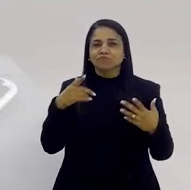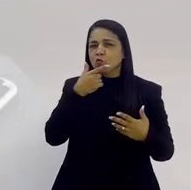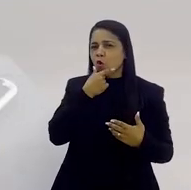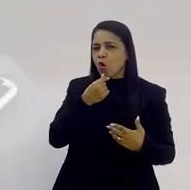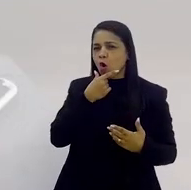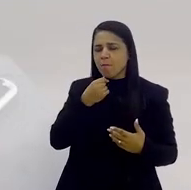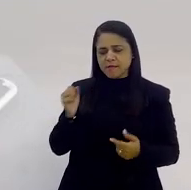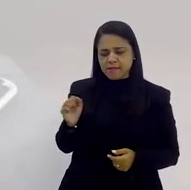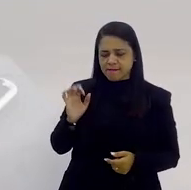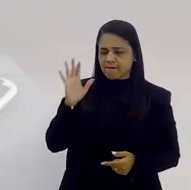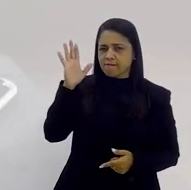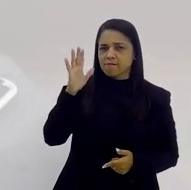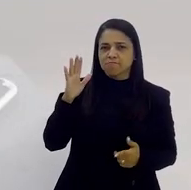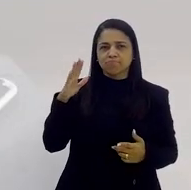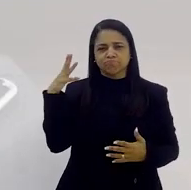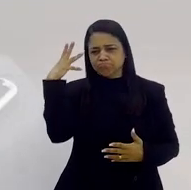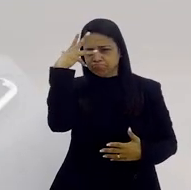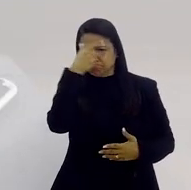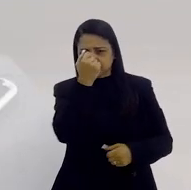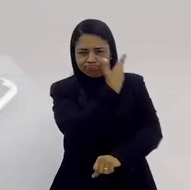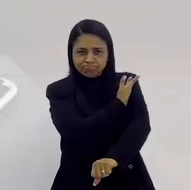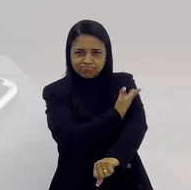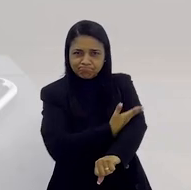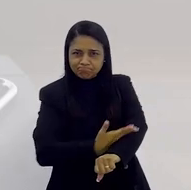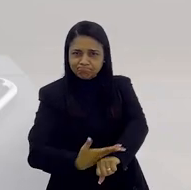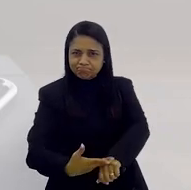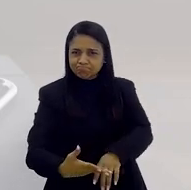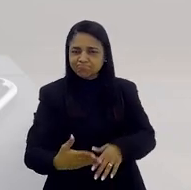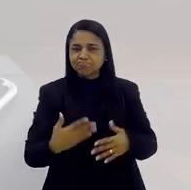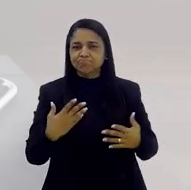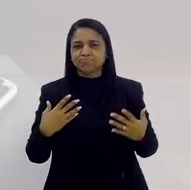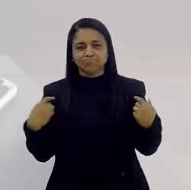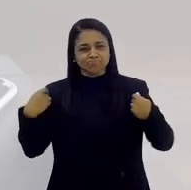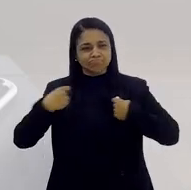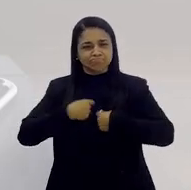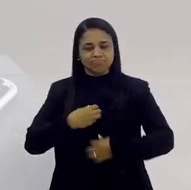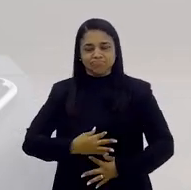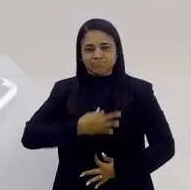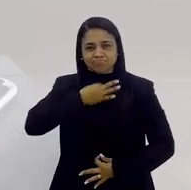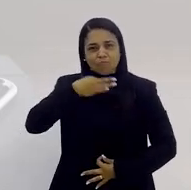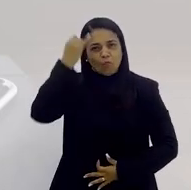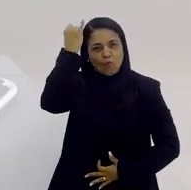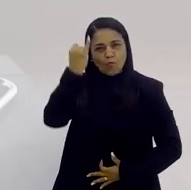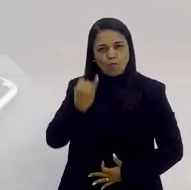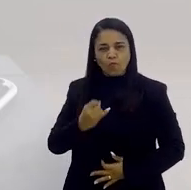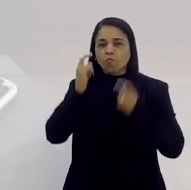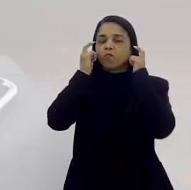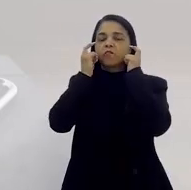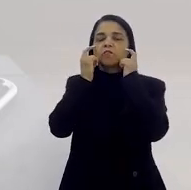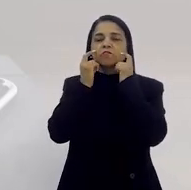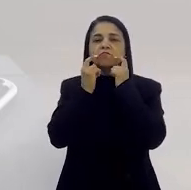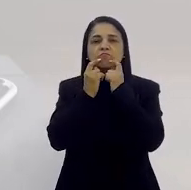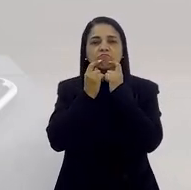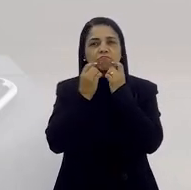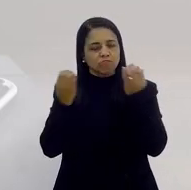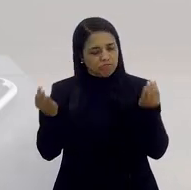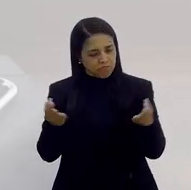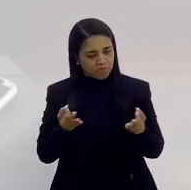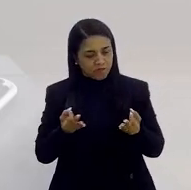bem vestido branco branco magro com corpo Ok como